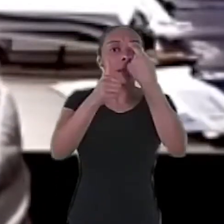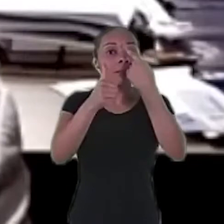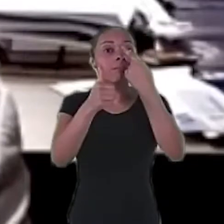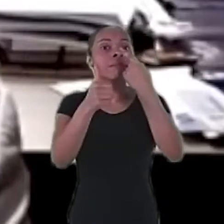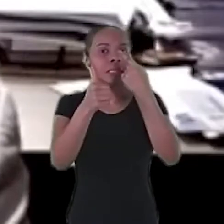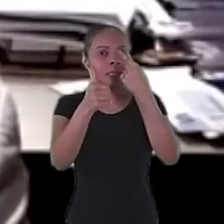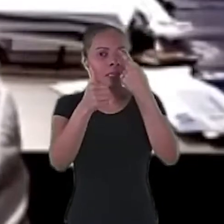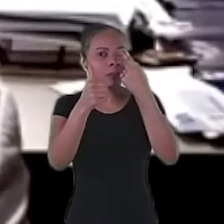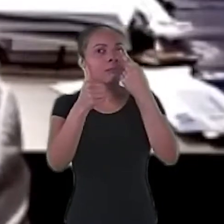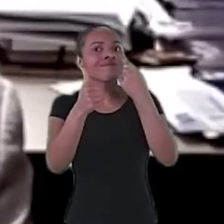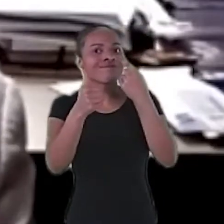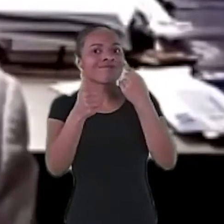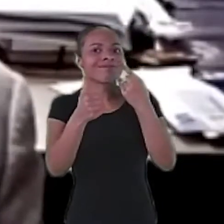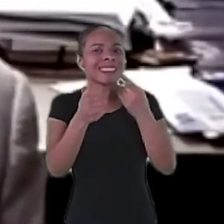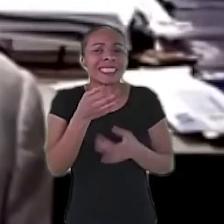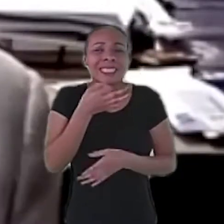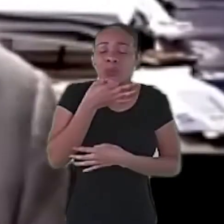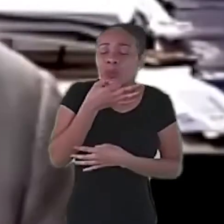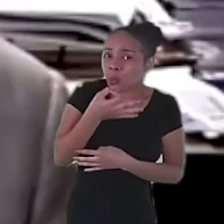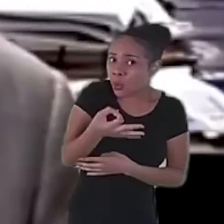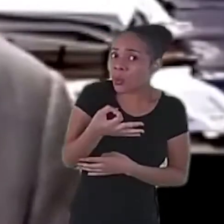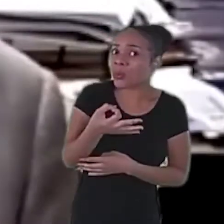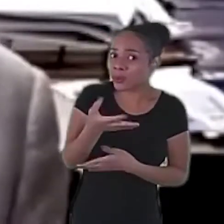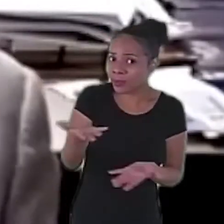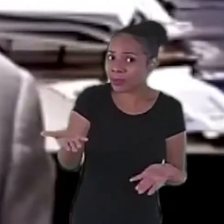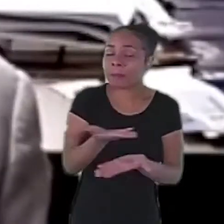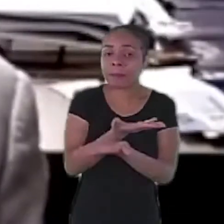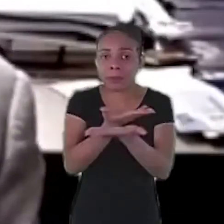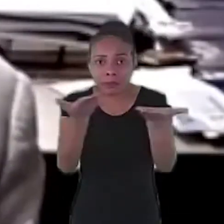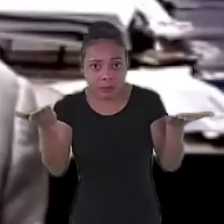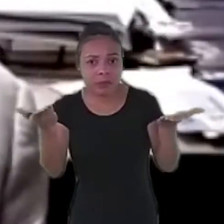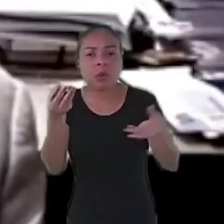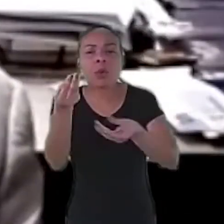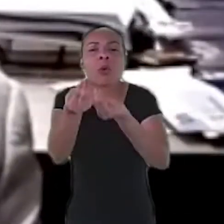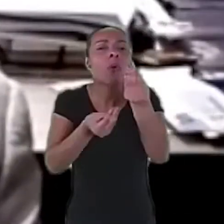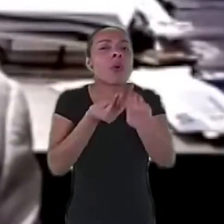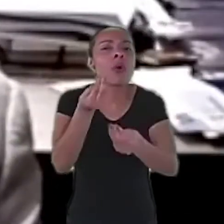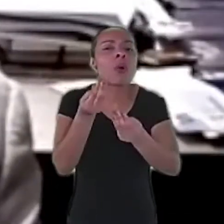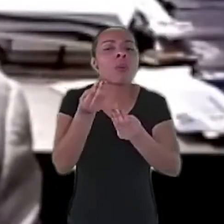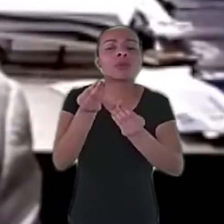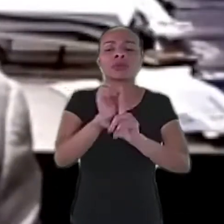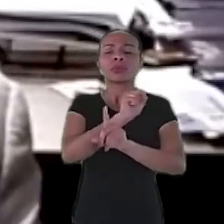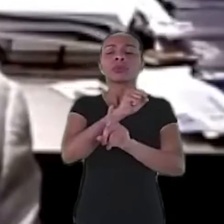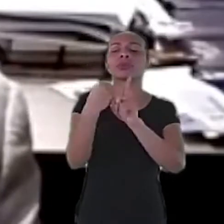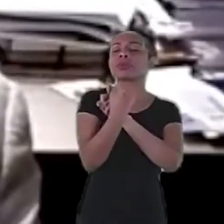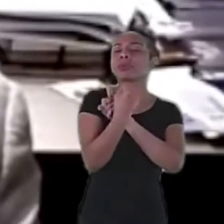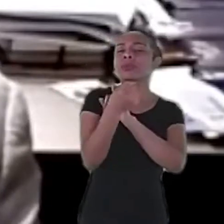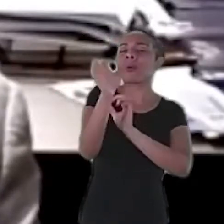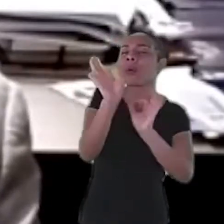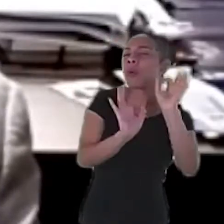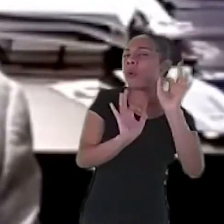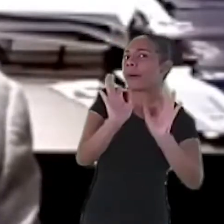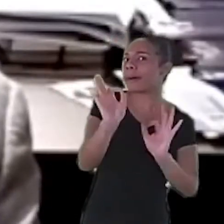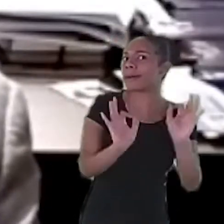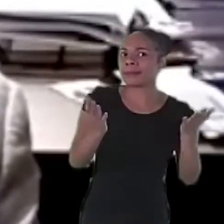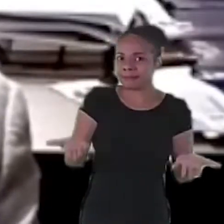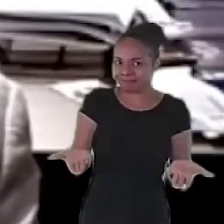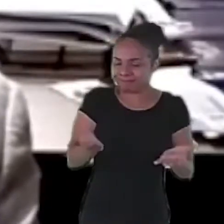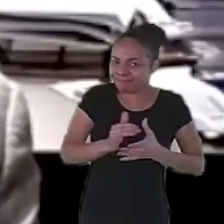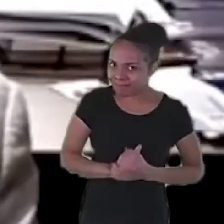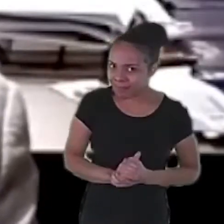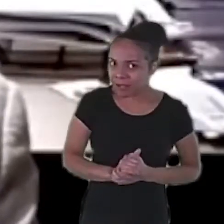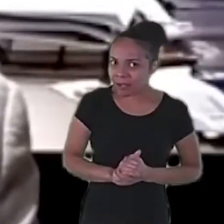experiências, como organizar a sociedade, que tipo de governo e de Estado